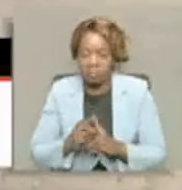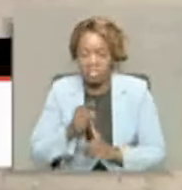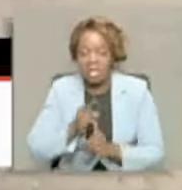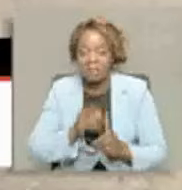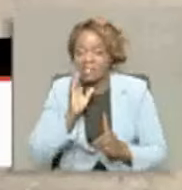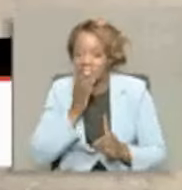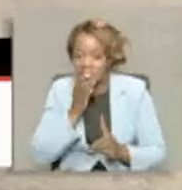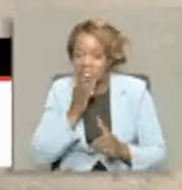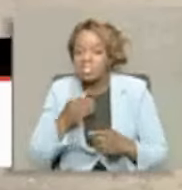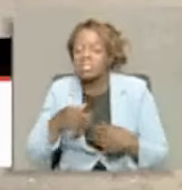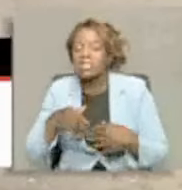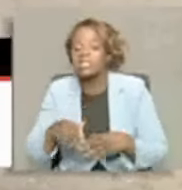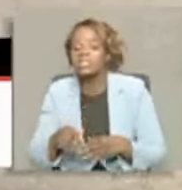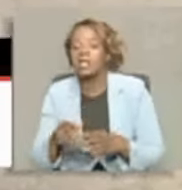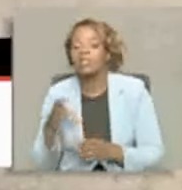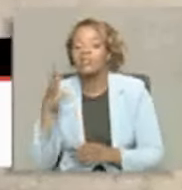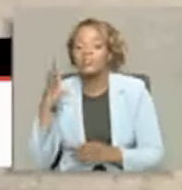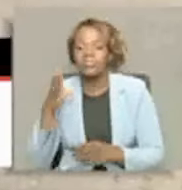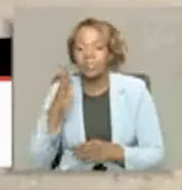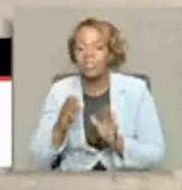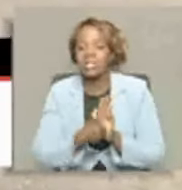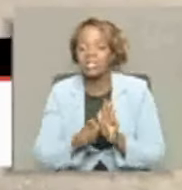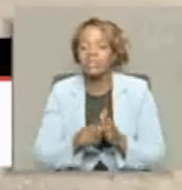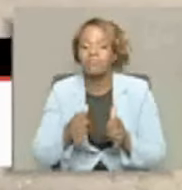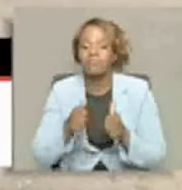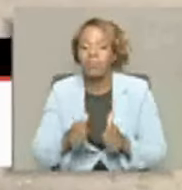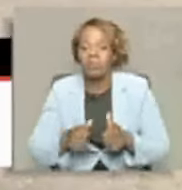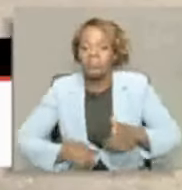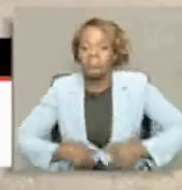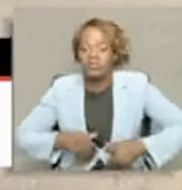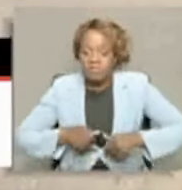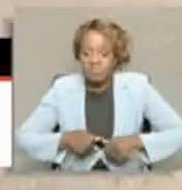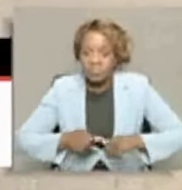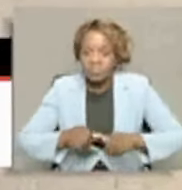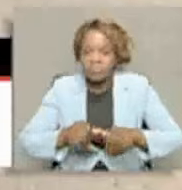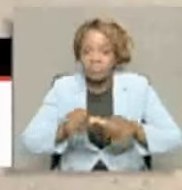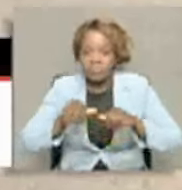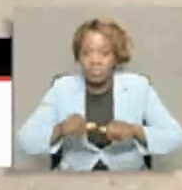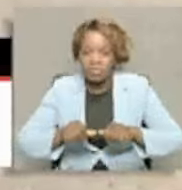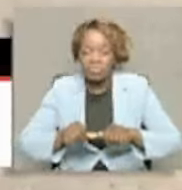vão dar continuidade dentro de um bom espírito, honesto,